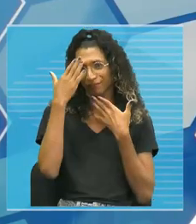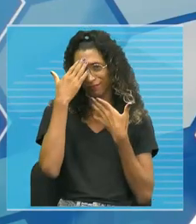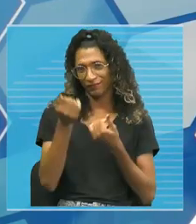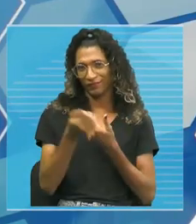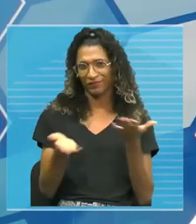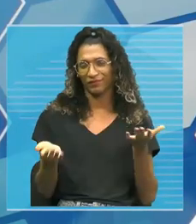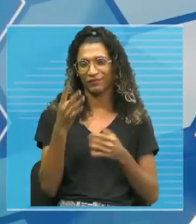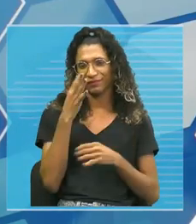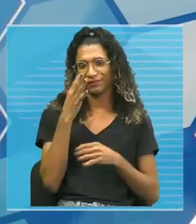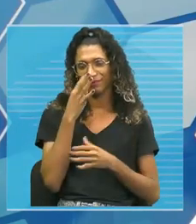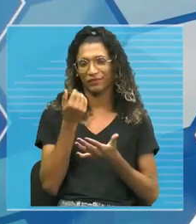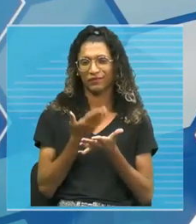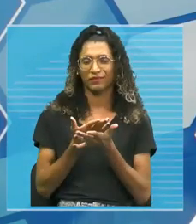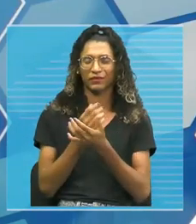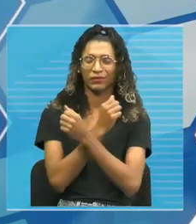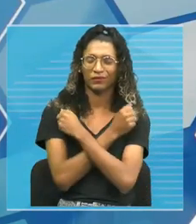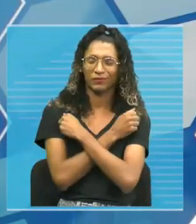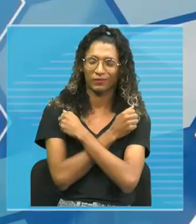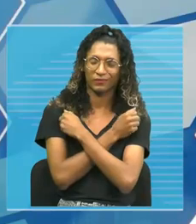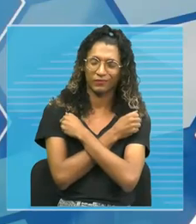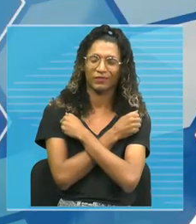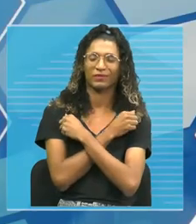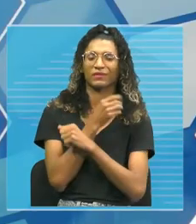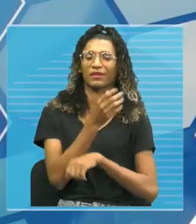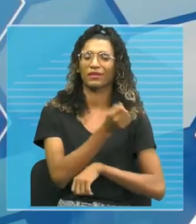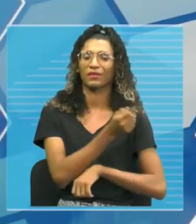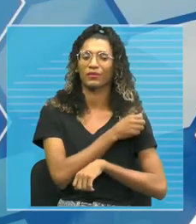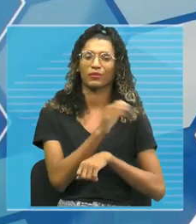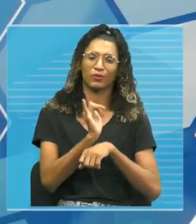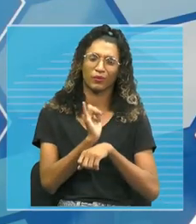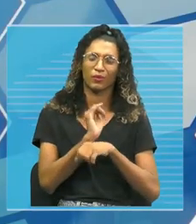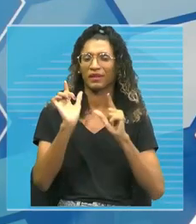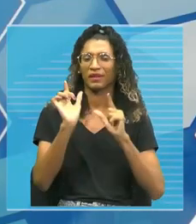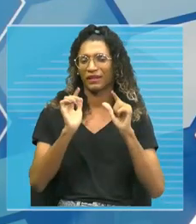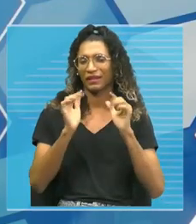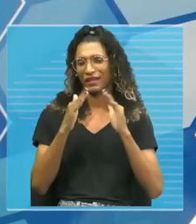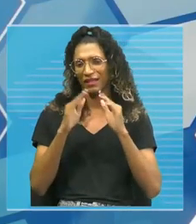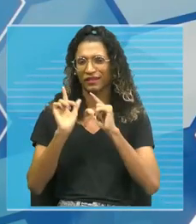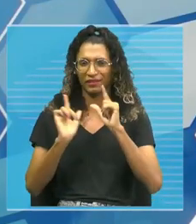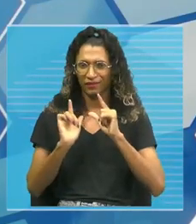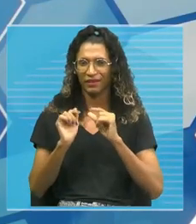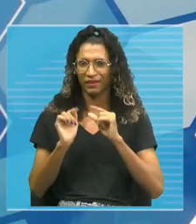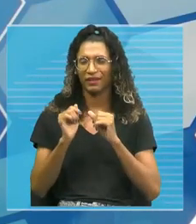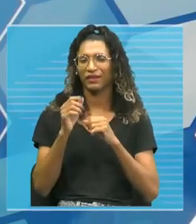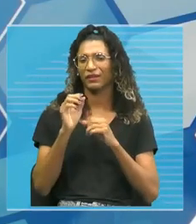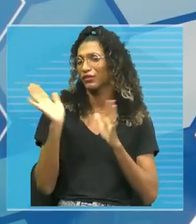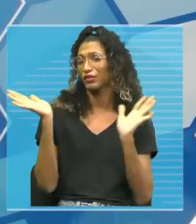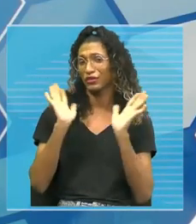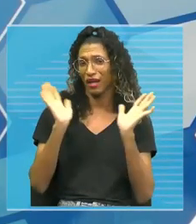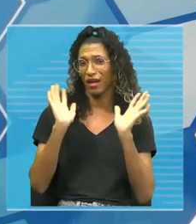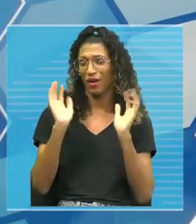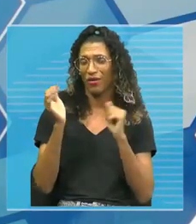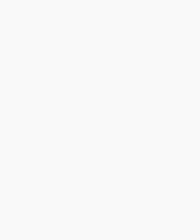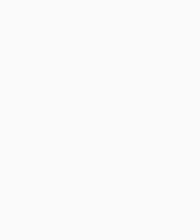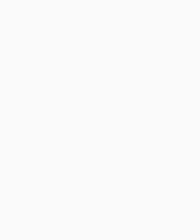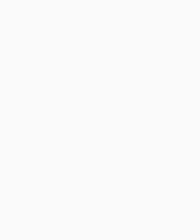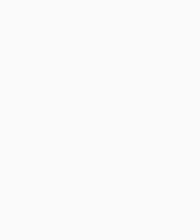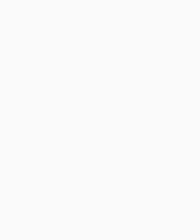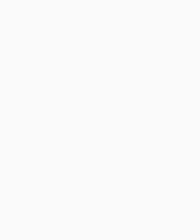que acompanharam a aula um grande abraço para todo mundo pelo YouTube tá acompanhando em casa pela TV no IPTV Tchau pessoal até a